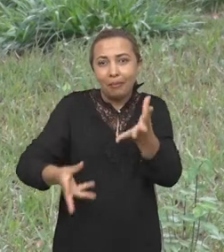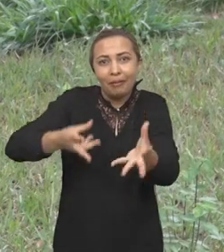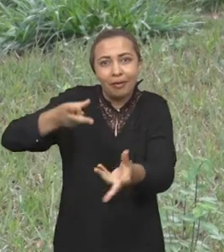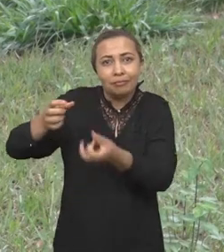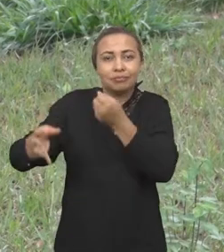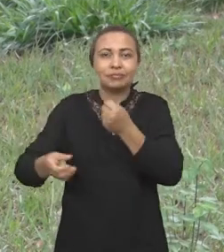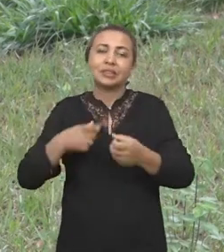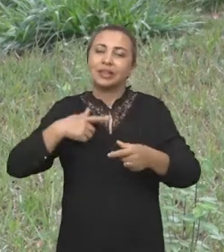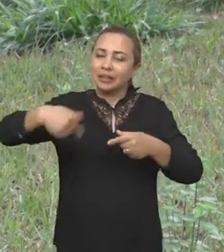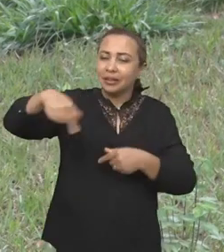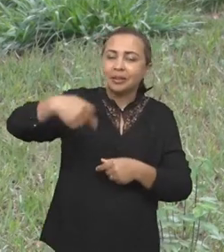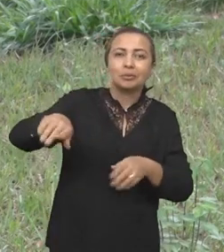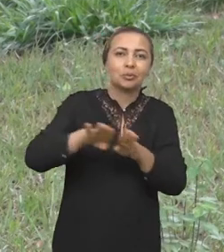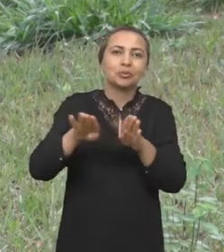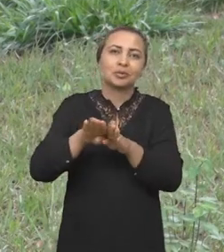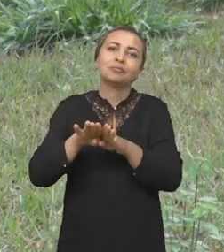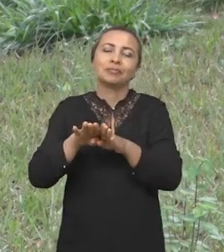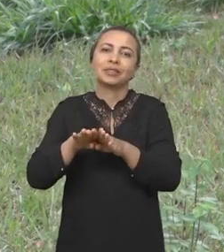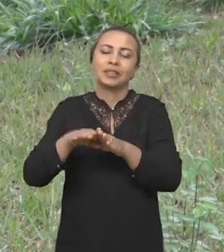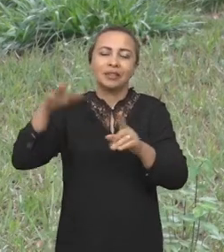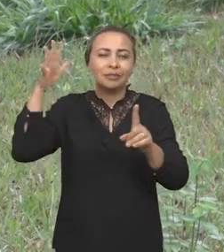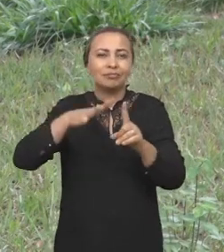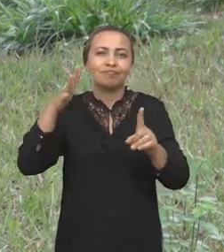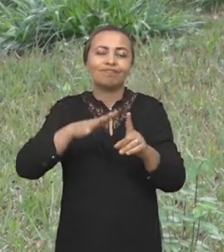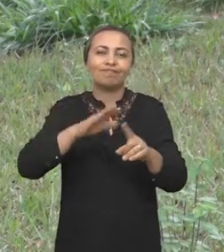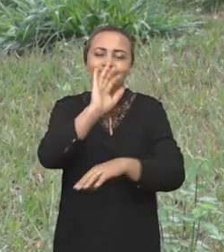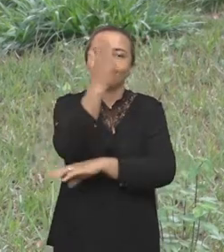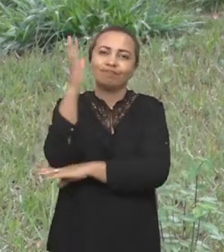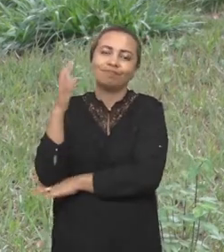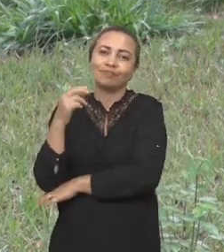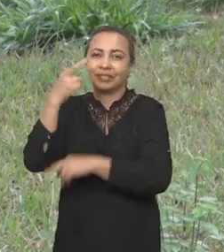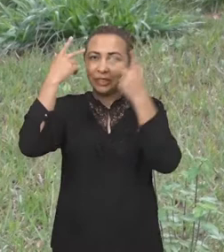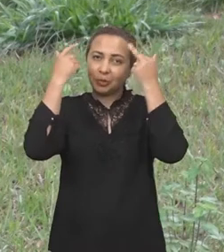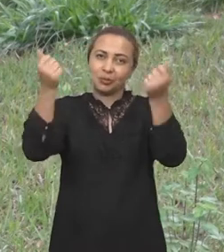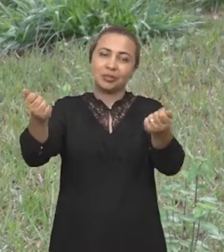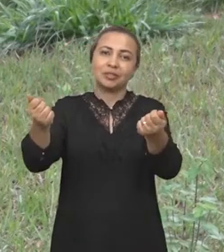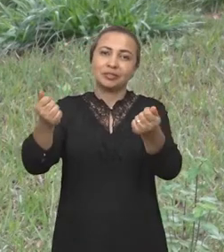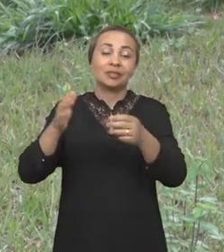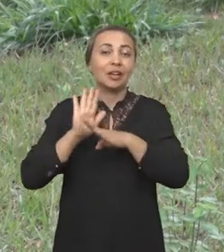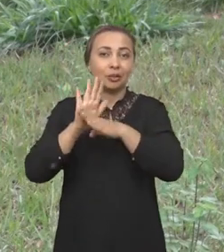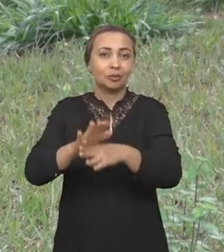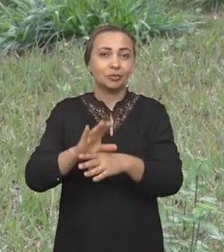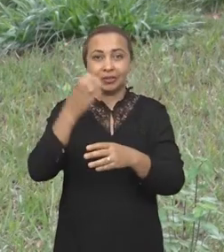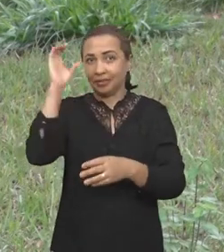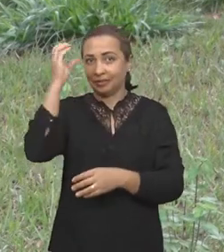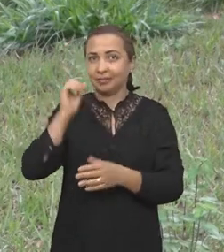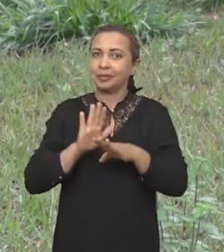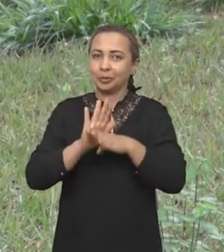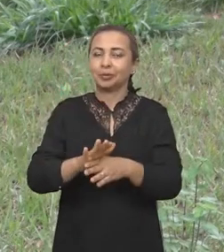apesar do esforço, resíduos químicos continuam presentes, afetando o manguezal. E é aí que entra a contribuição da